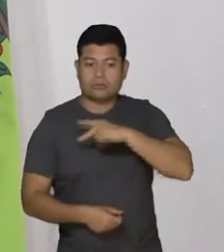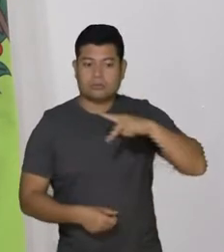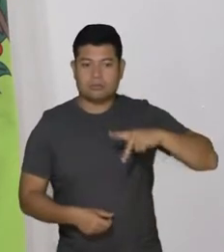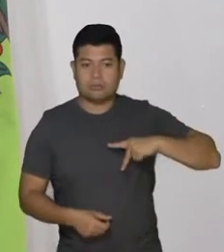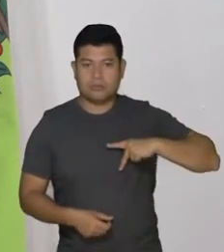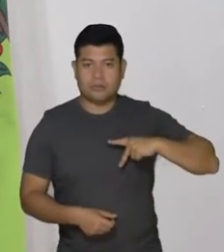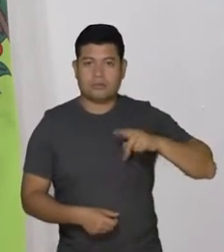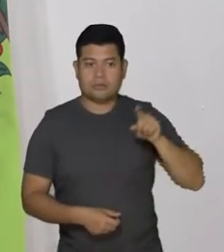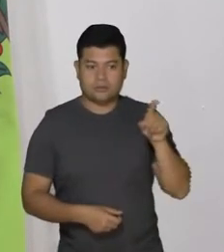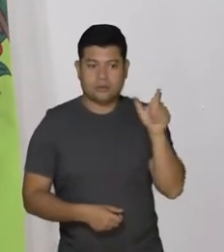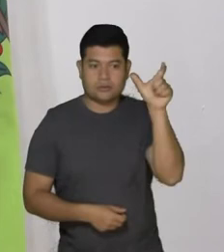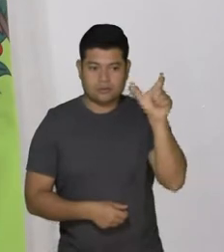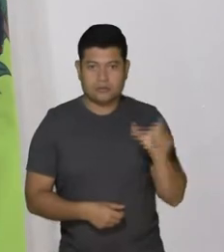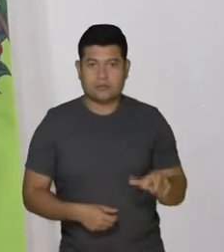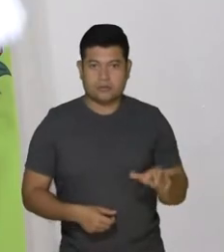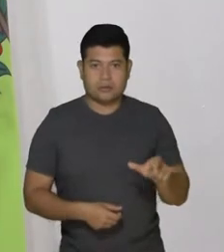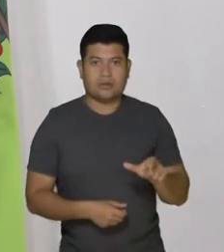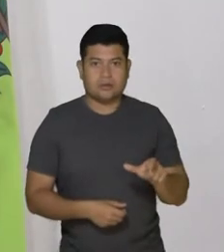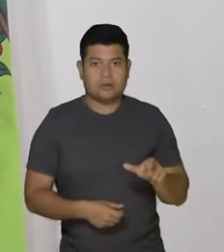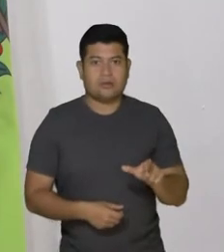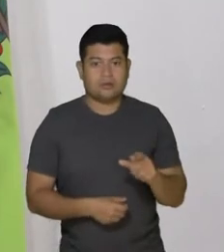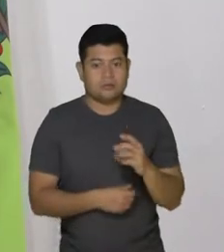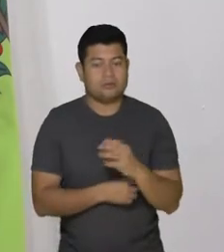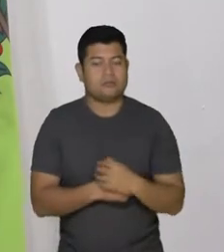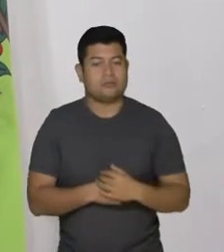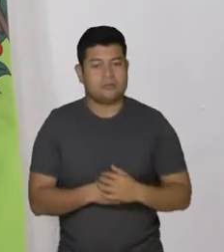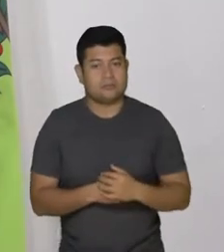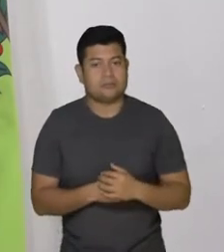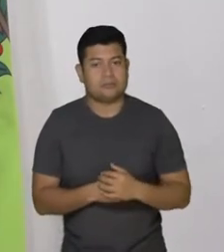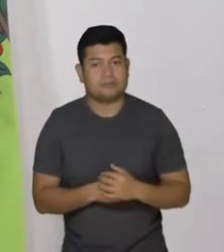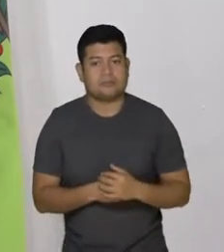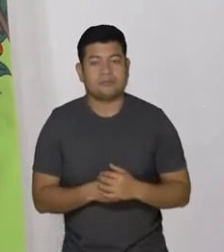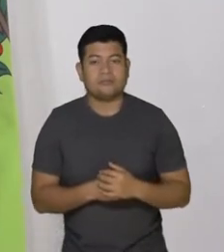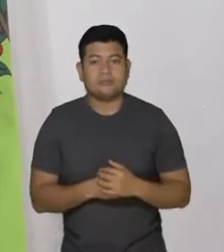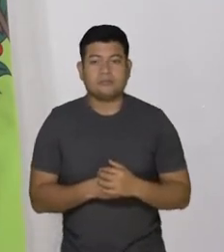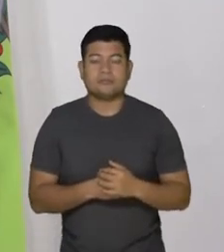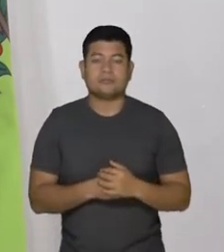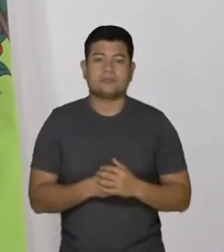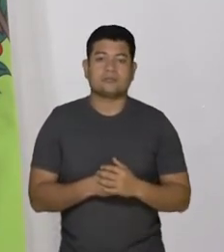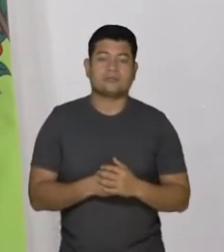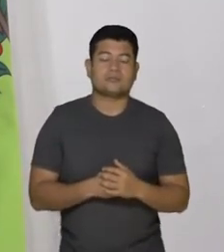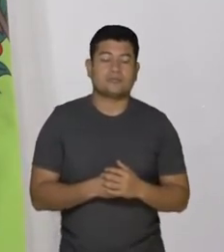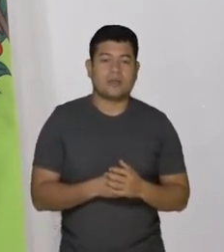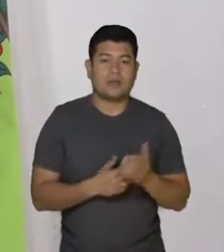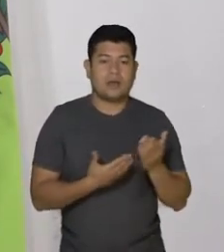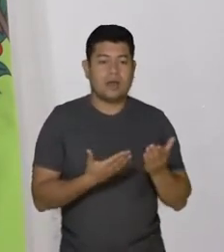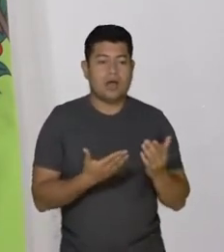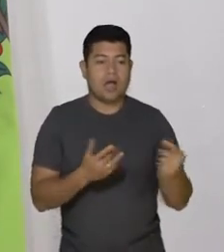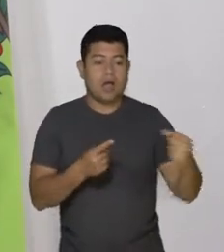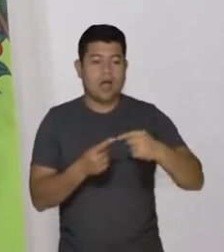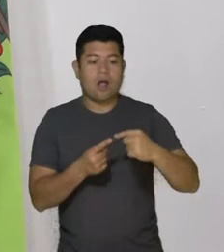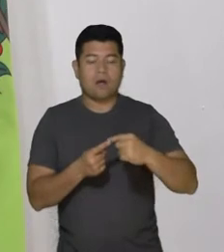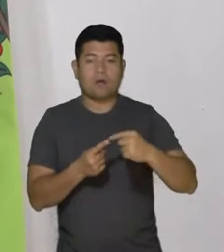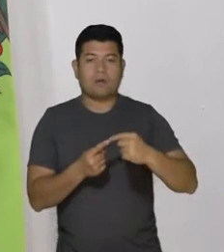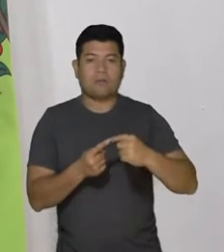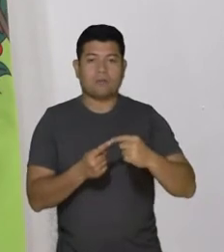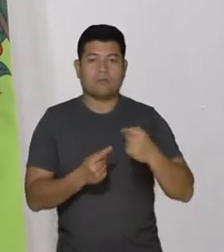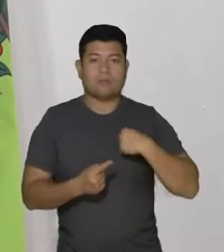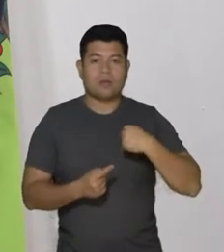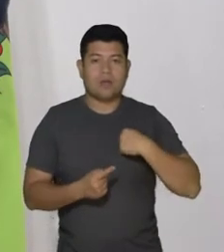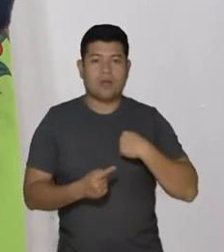de contas Ministério Público de contas segundo este relatório aquilo que eu